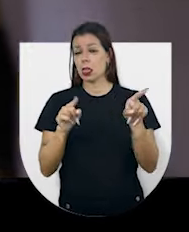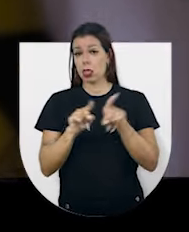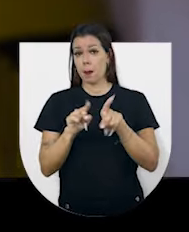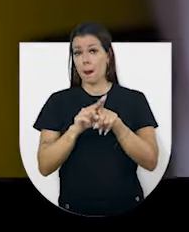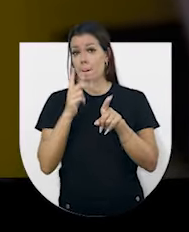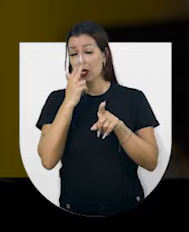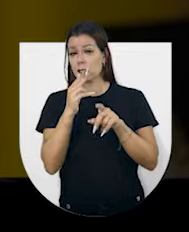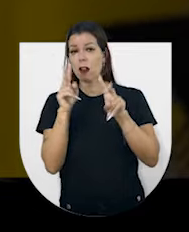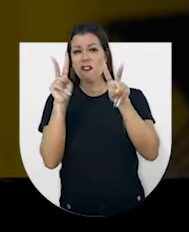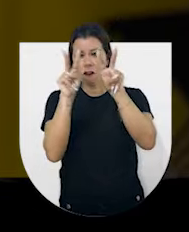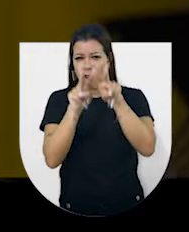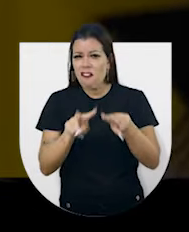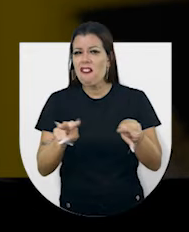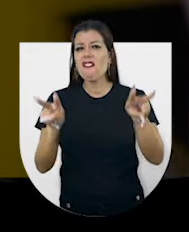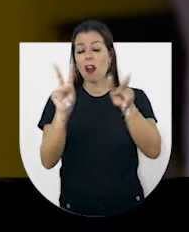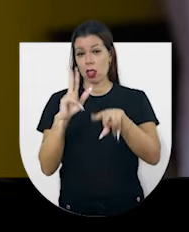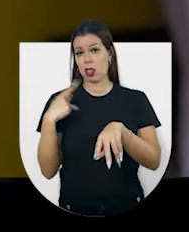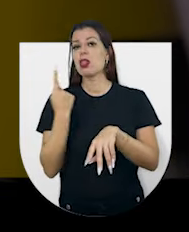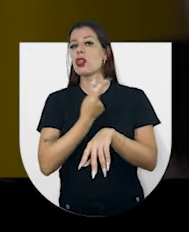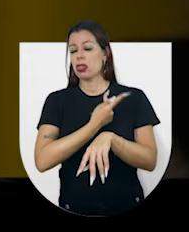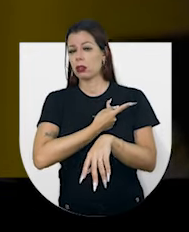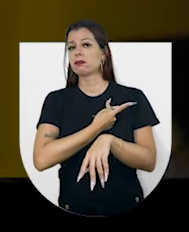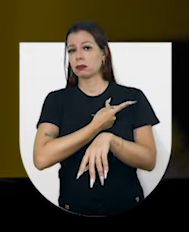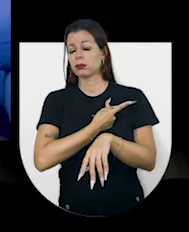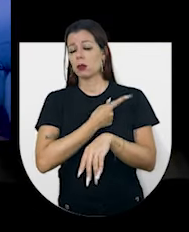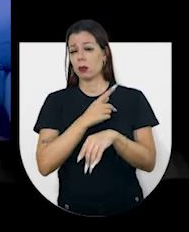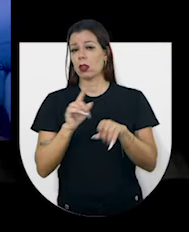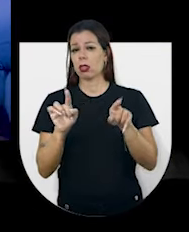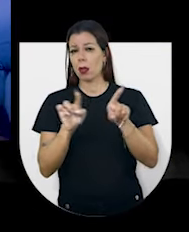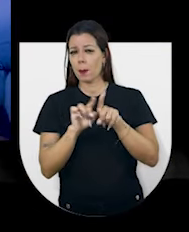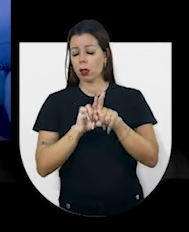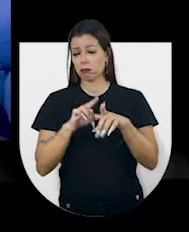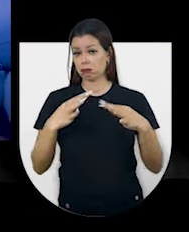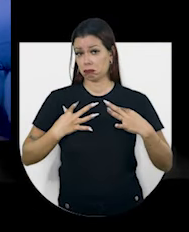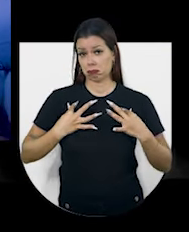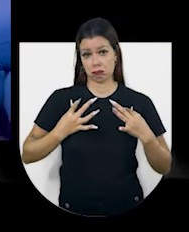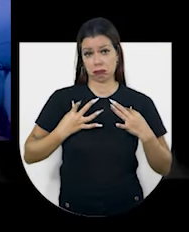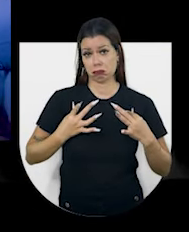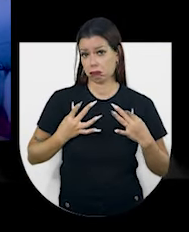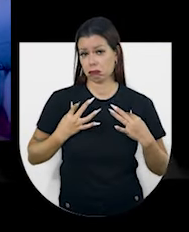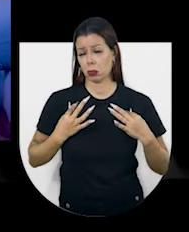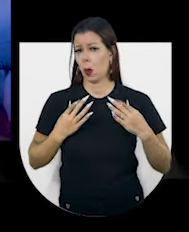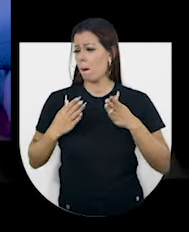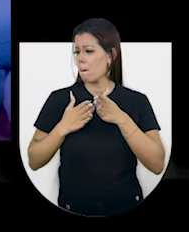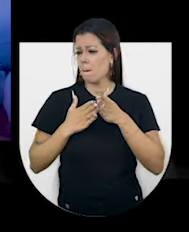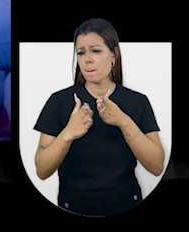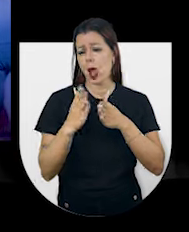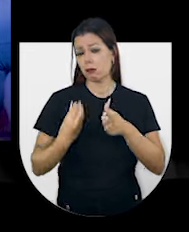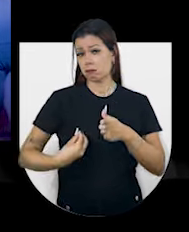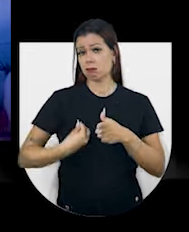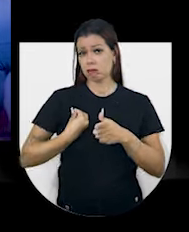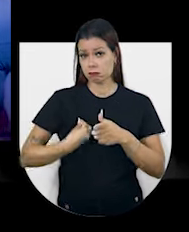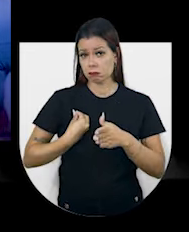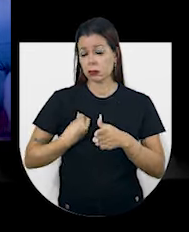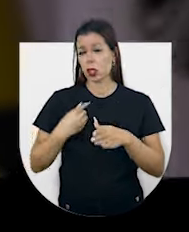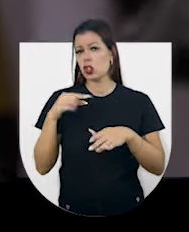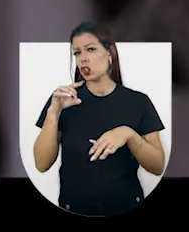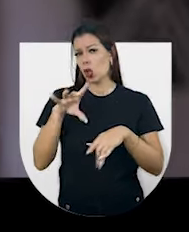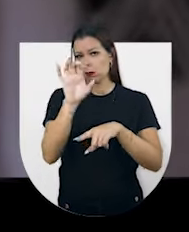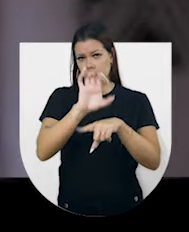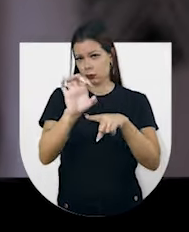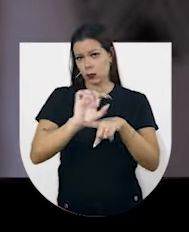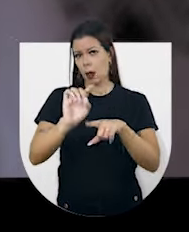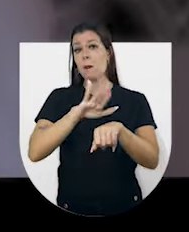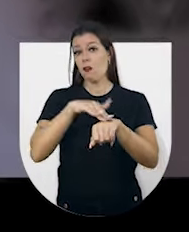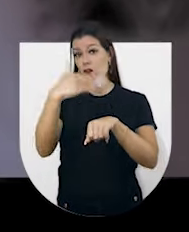porque dá mais visibilidade para nós que tá nesse meio da moda, que abre mais caminhos pra gente, não